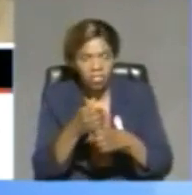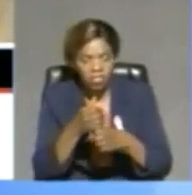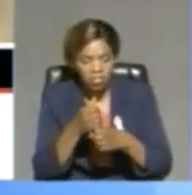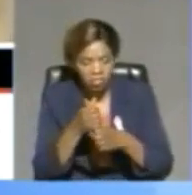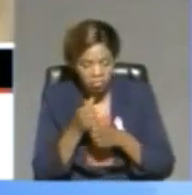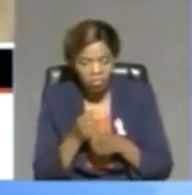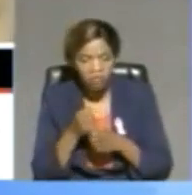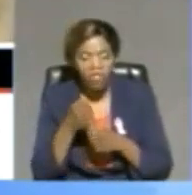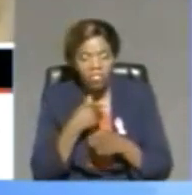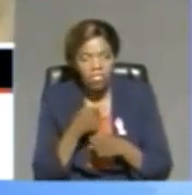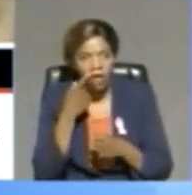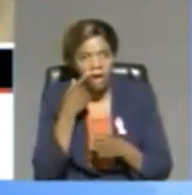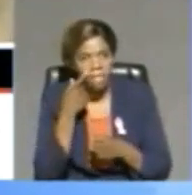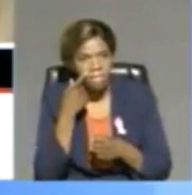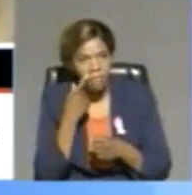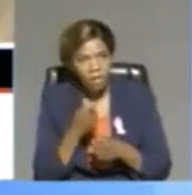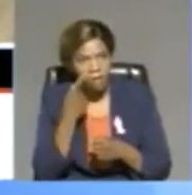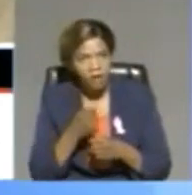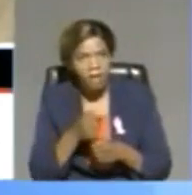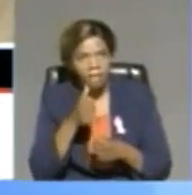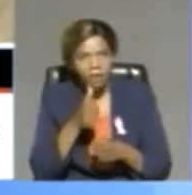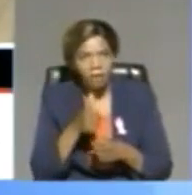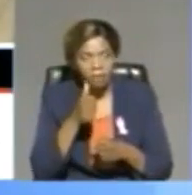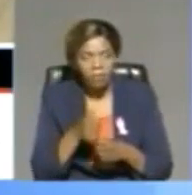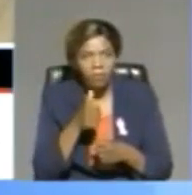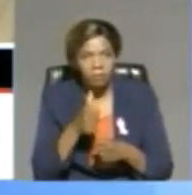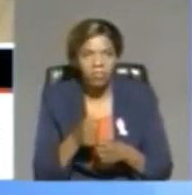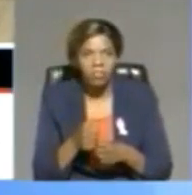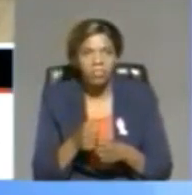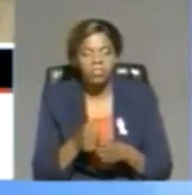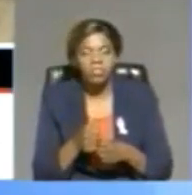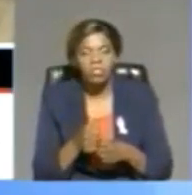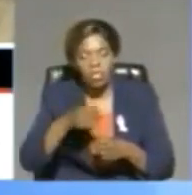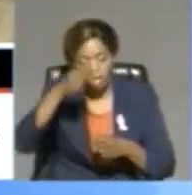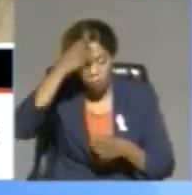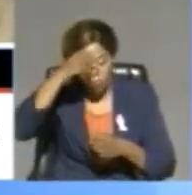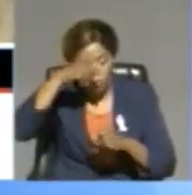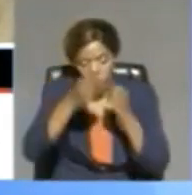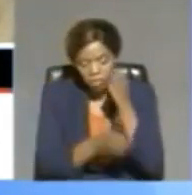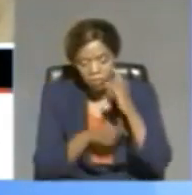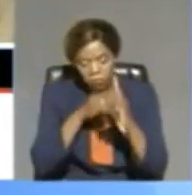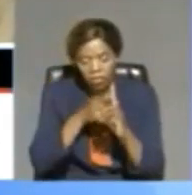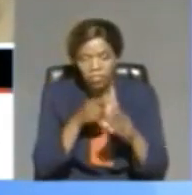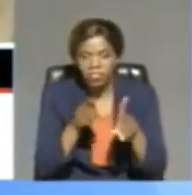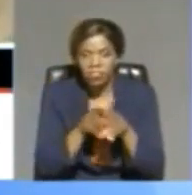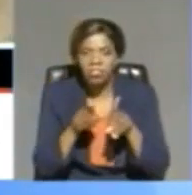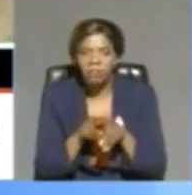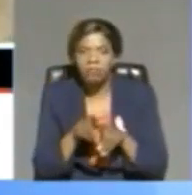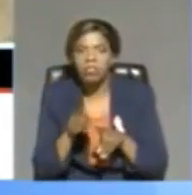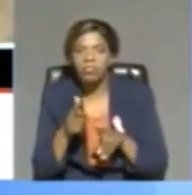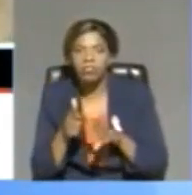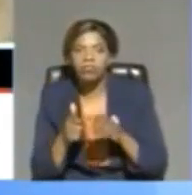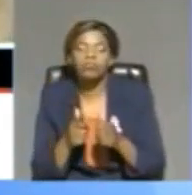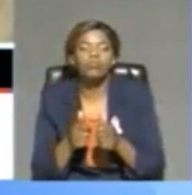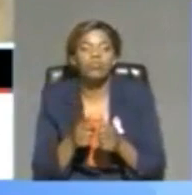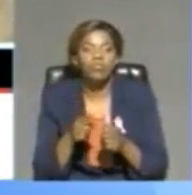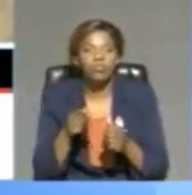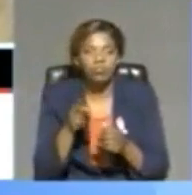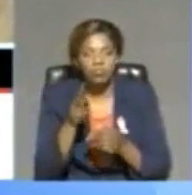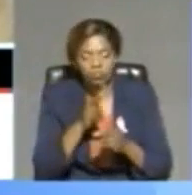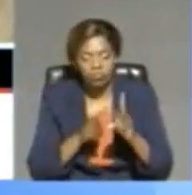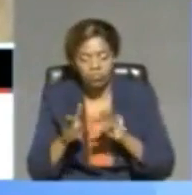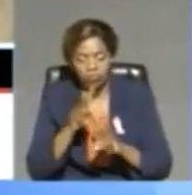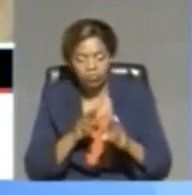partido aos olhos não só dos eleitores, mas dos cidadãos no Reino Unido, de um modo geral. Por isso, por ser